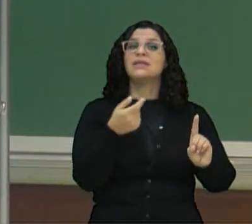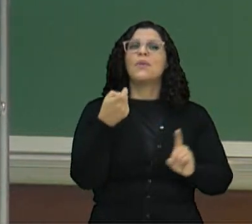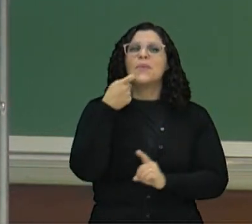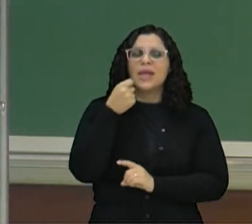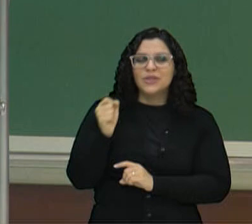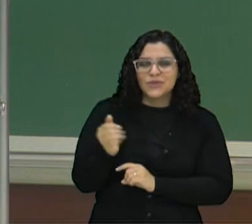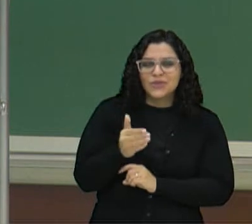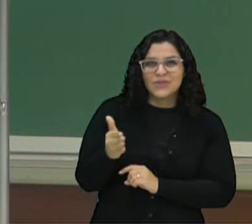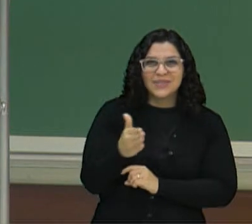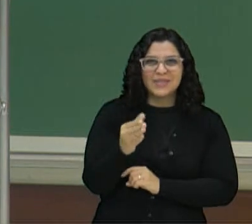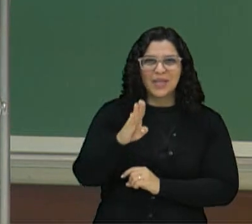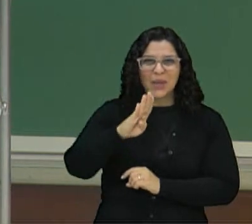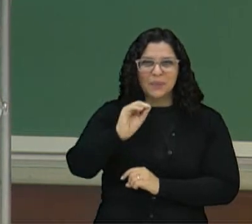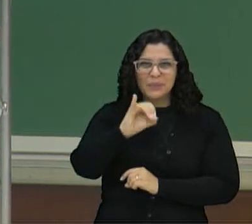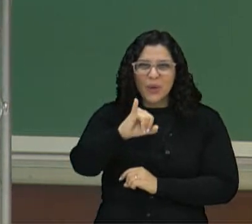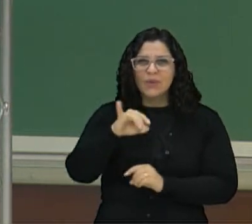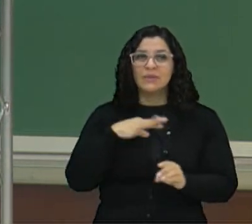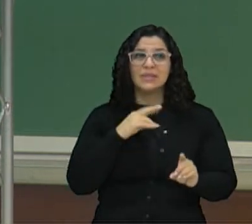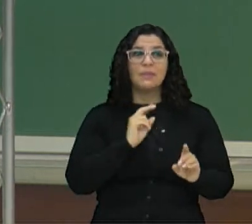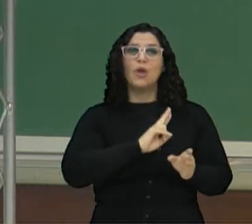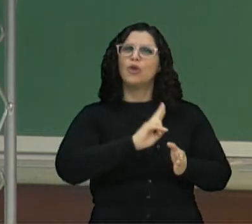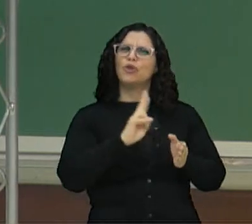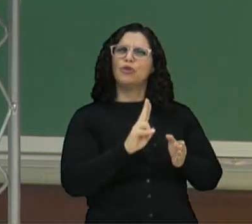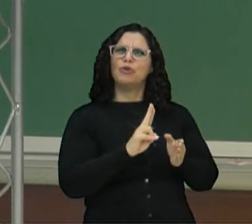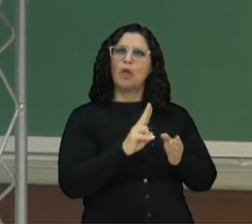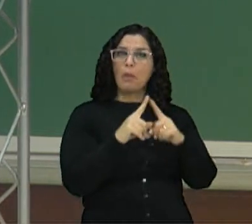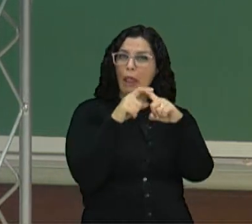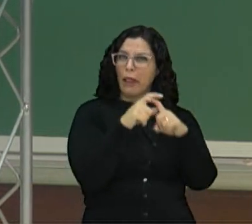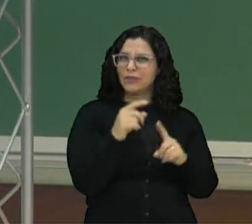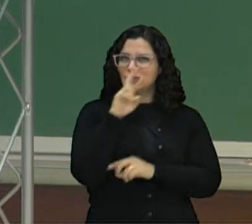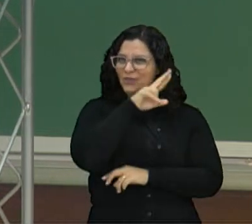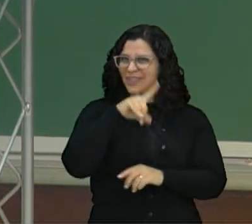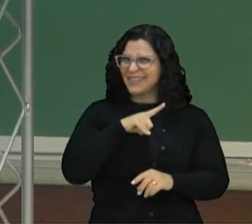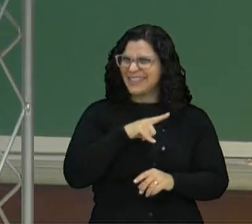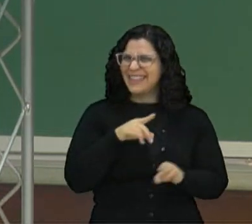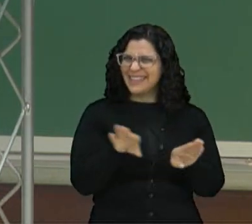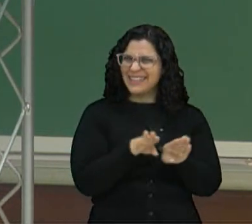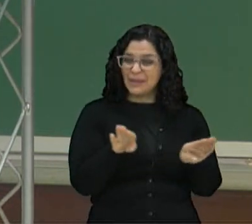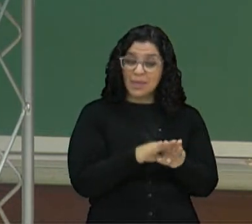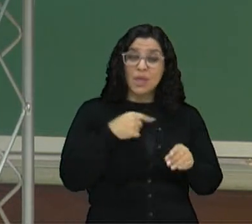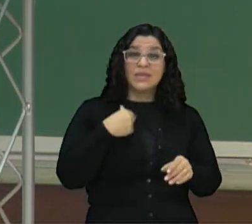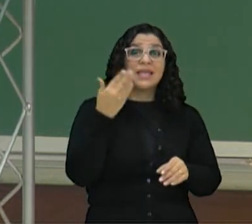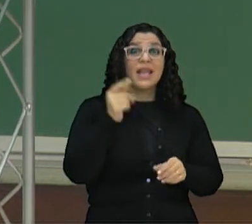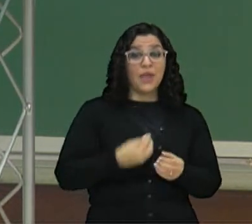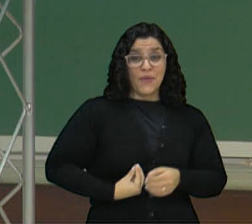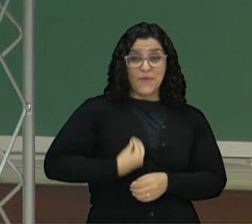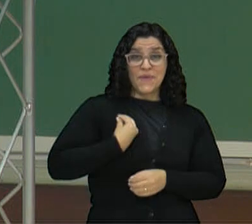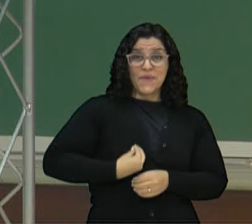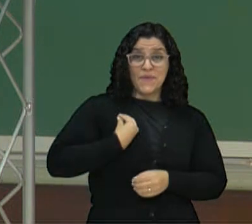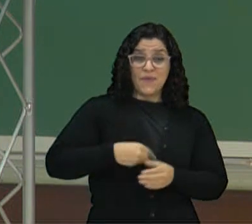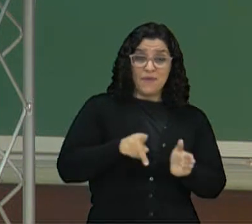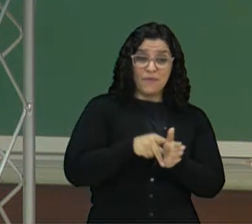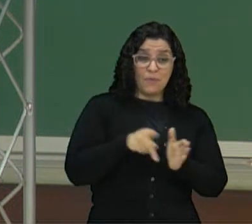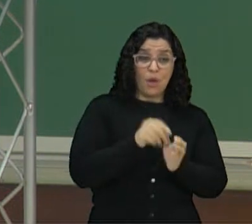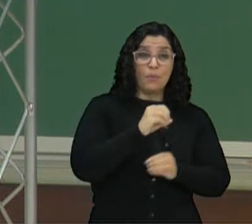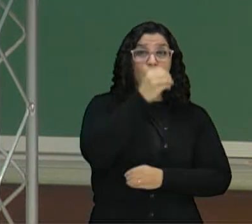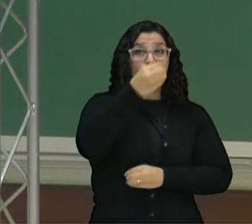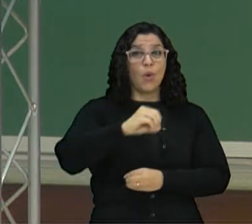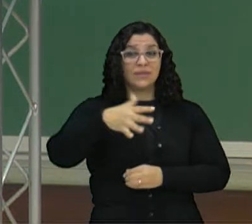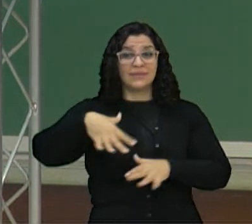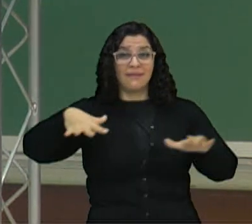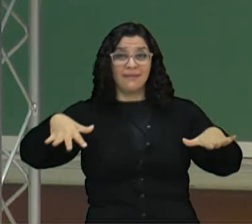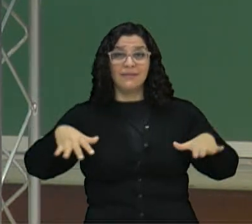eu vou estar me referindo exatamente àquela espécie de peixe-boi que vive no Oceano Atlântico. Imagine, pessoal,